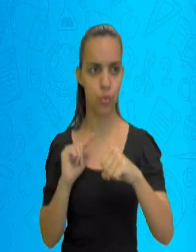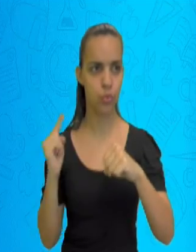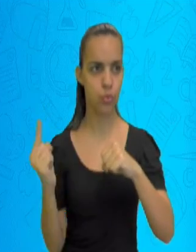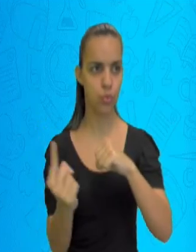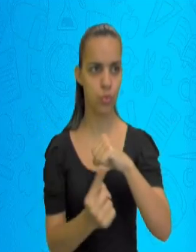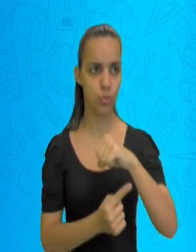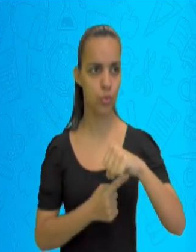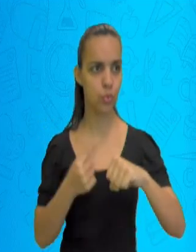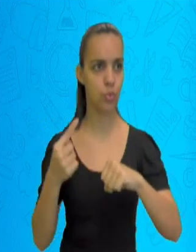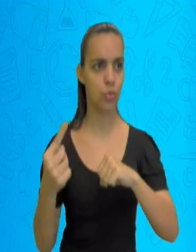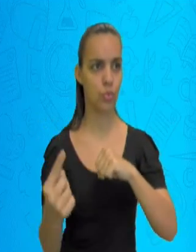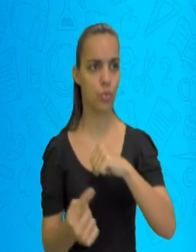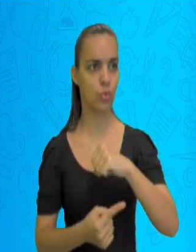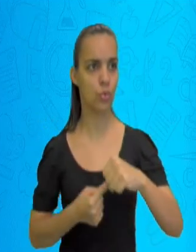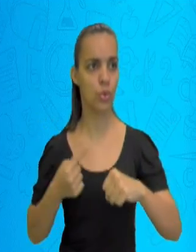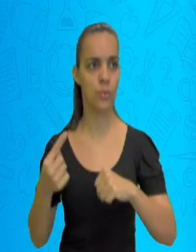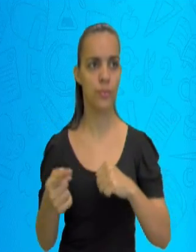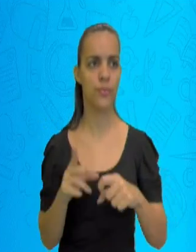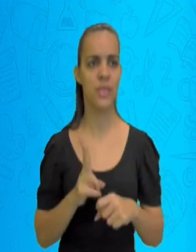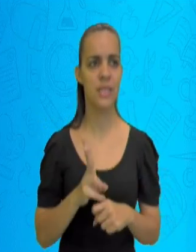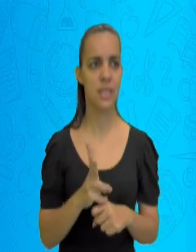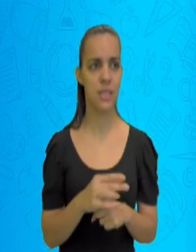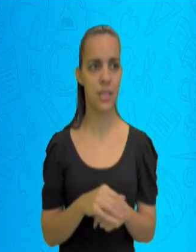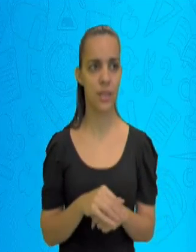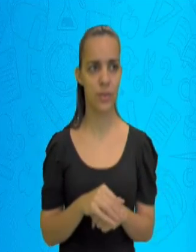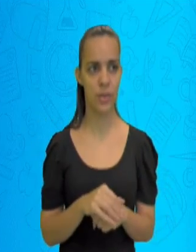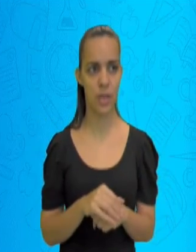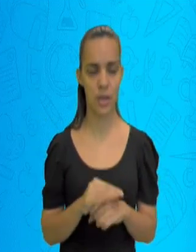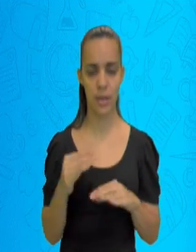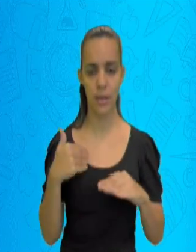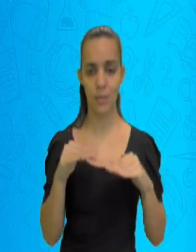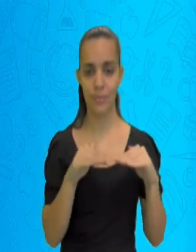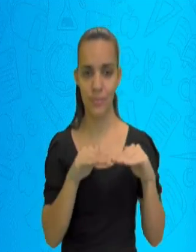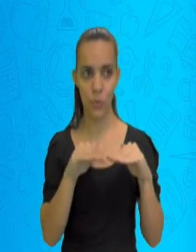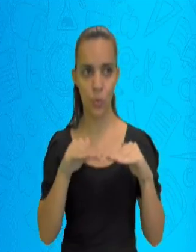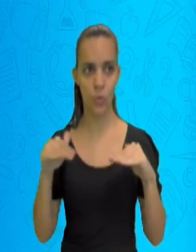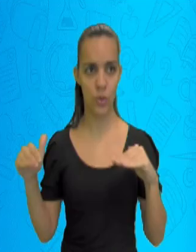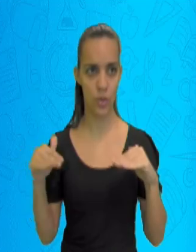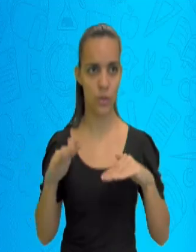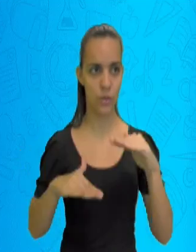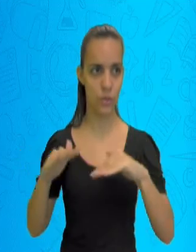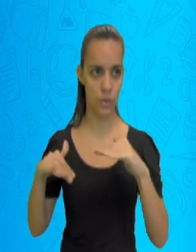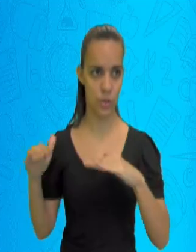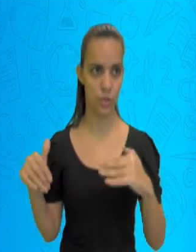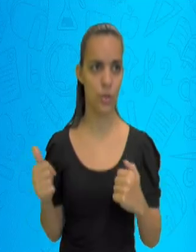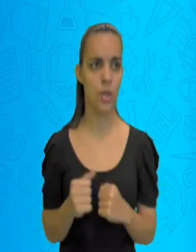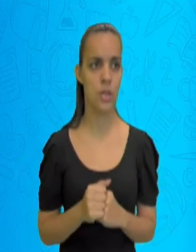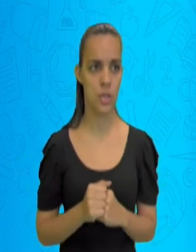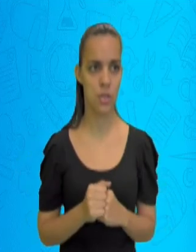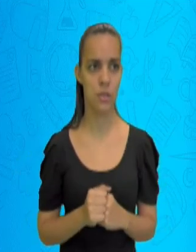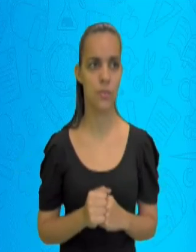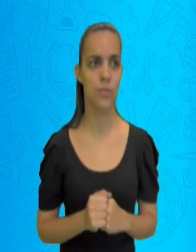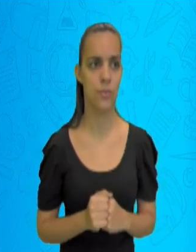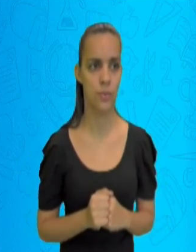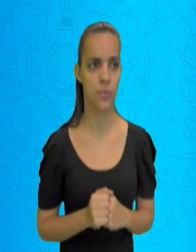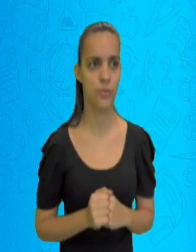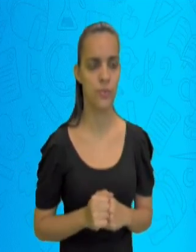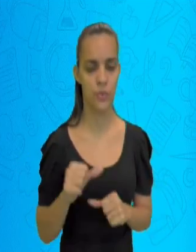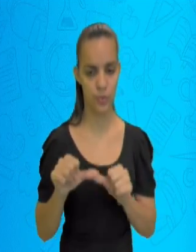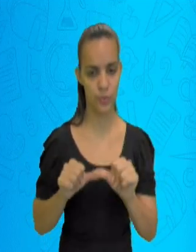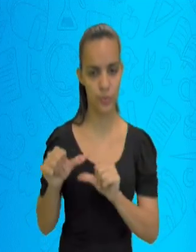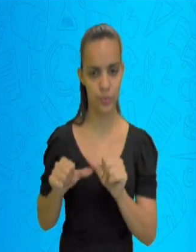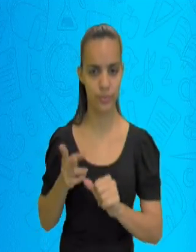níveis, mas ele não está sempre no mesmo nível. Ele tem esta possibilidade de